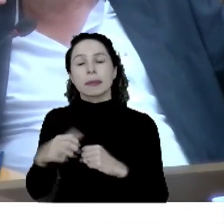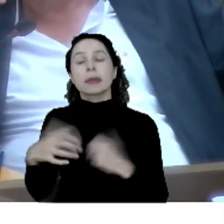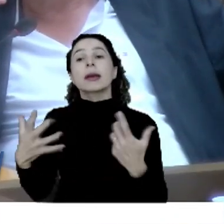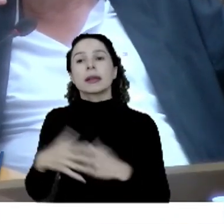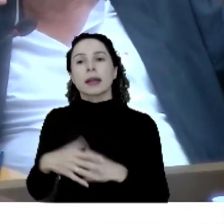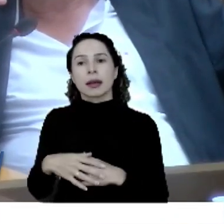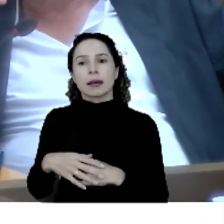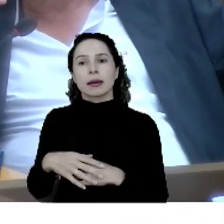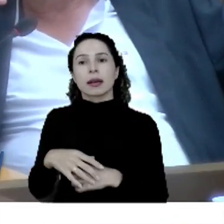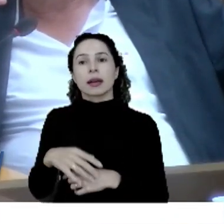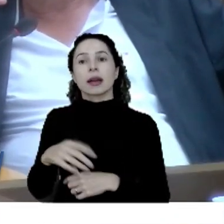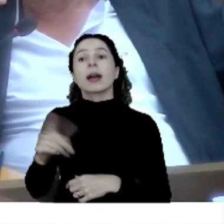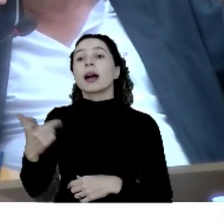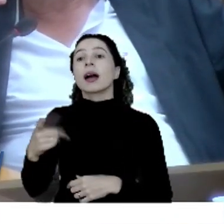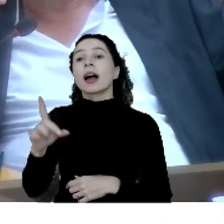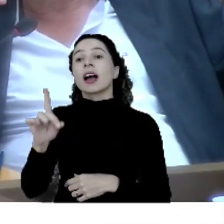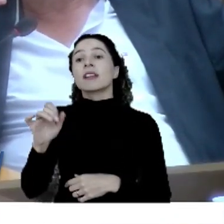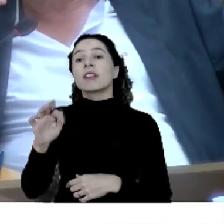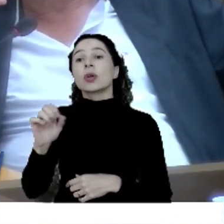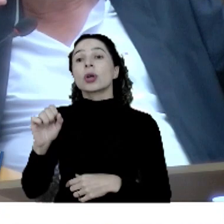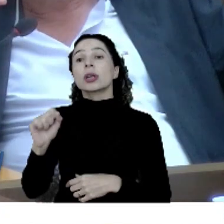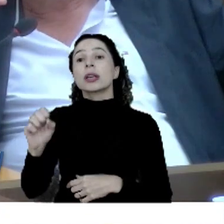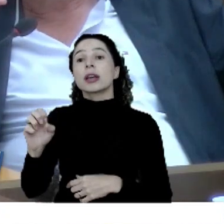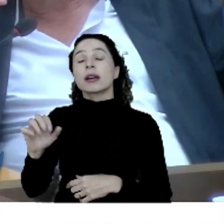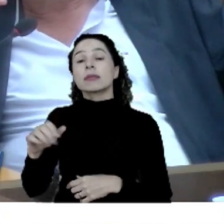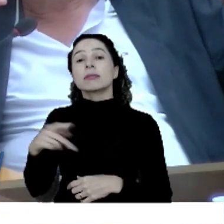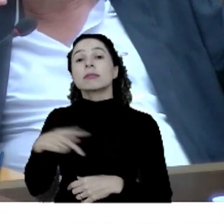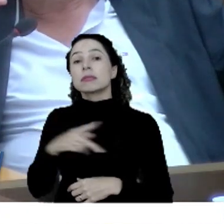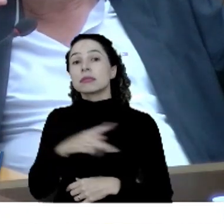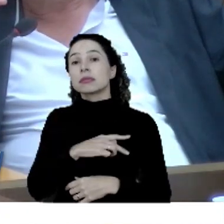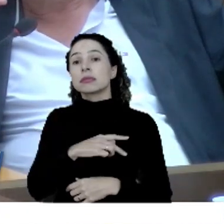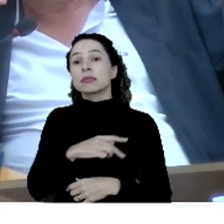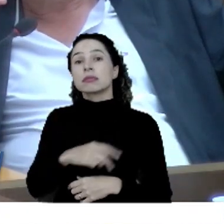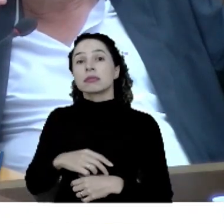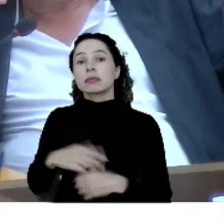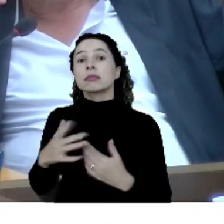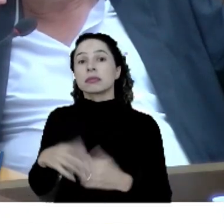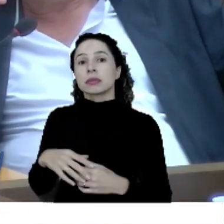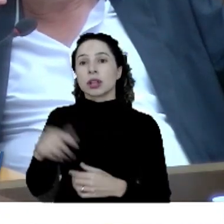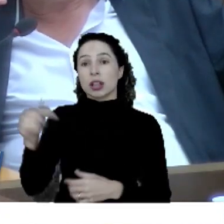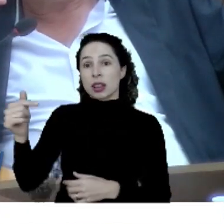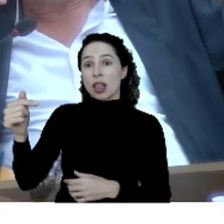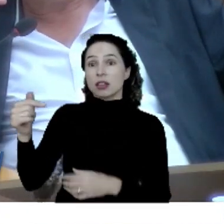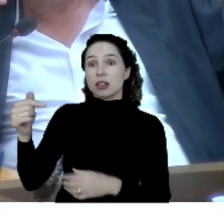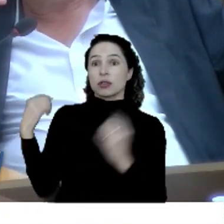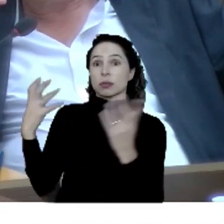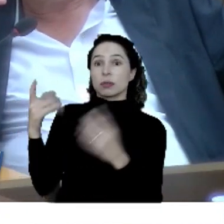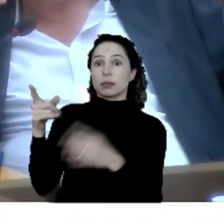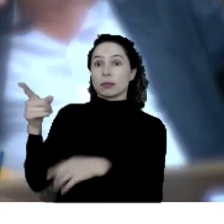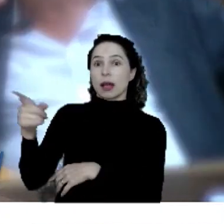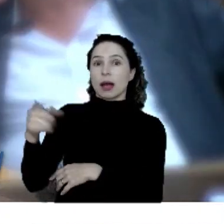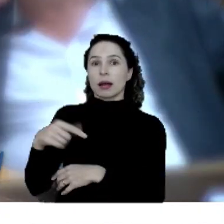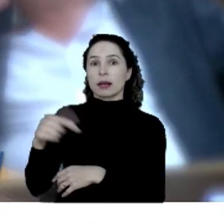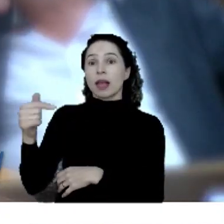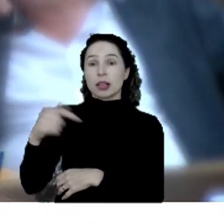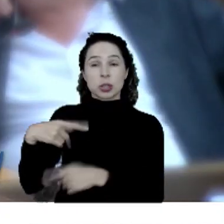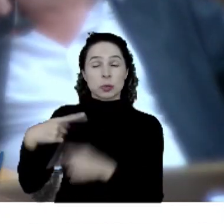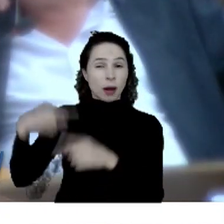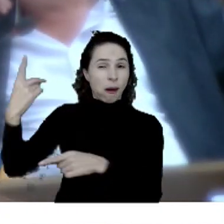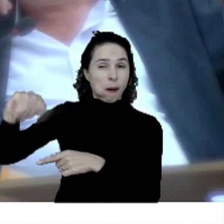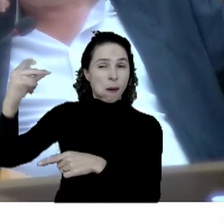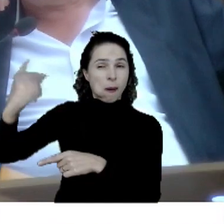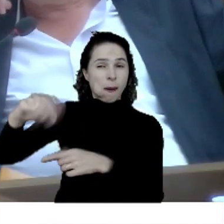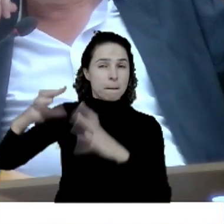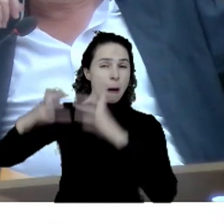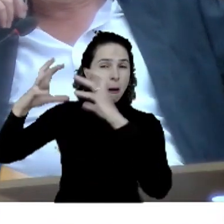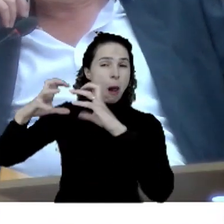defensoria? Cadê o Ministério Público? Sobra para 7 viaturas da Polícia Militar com o pau está moendo lá. A